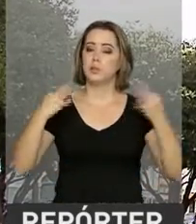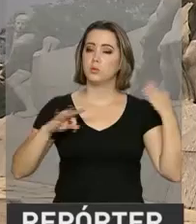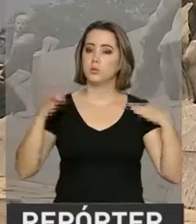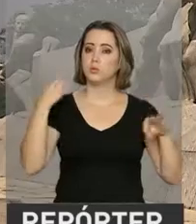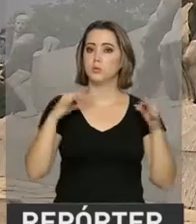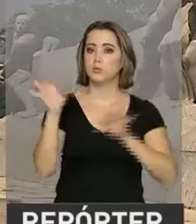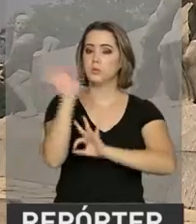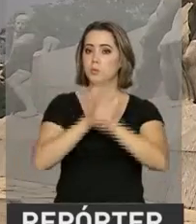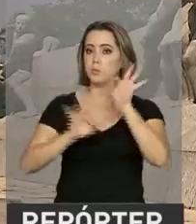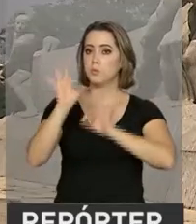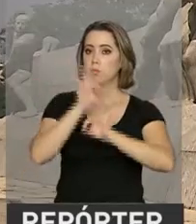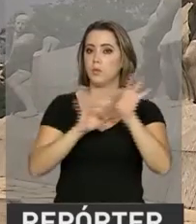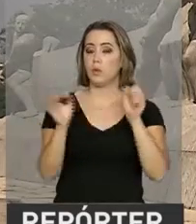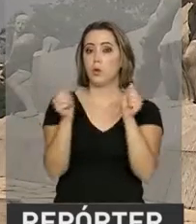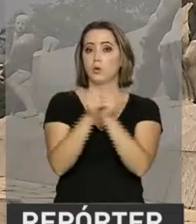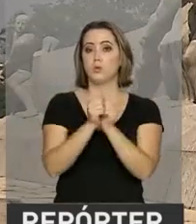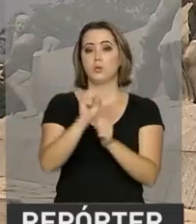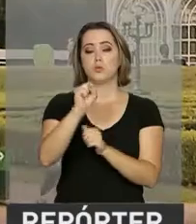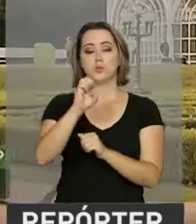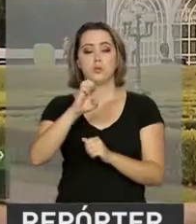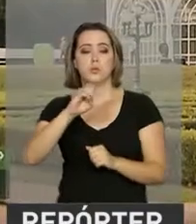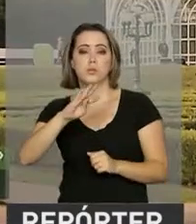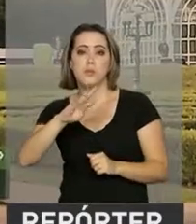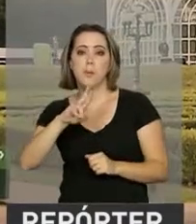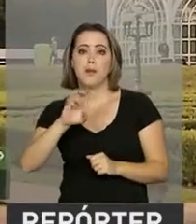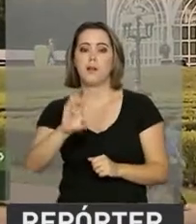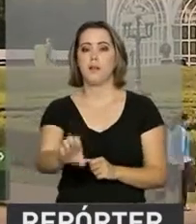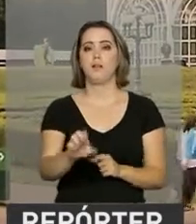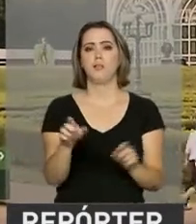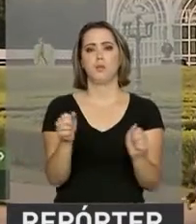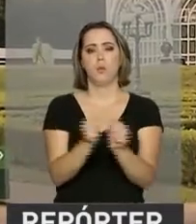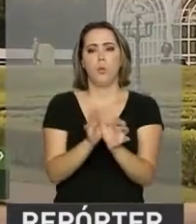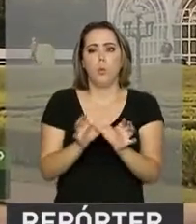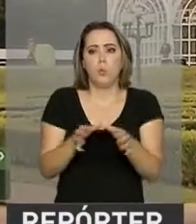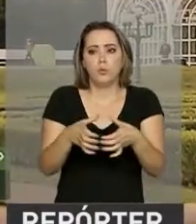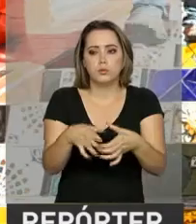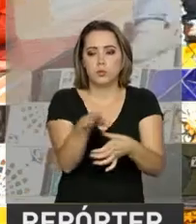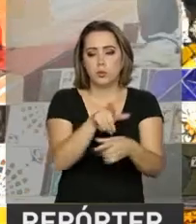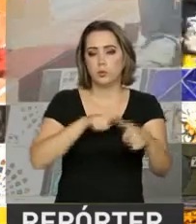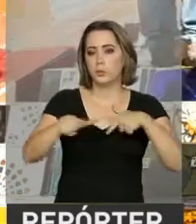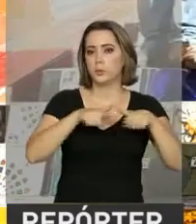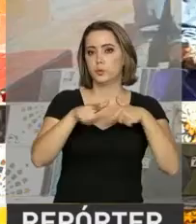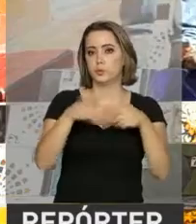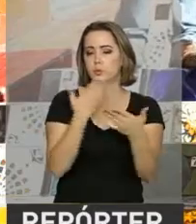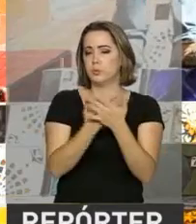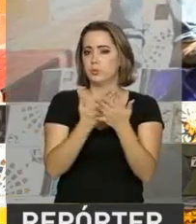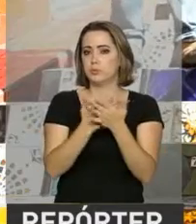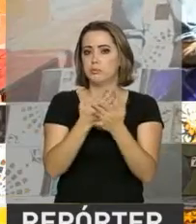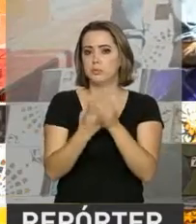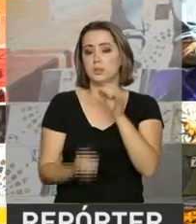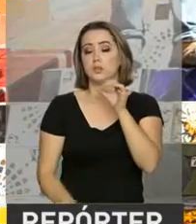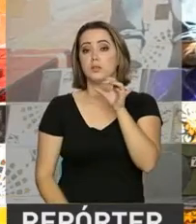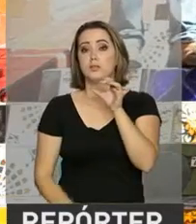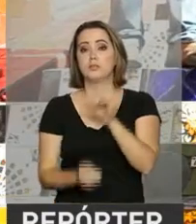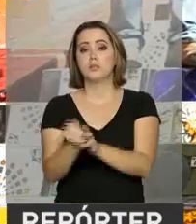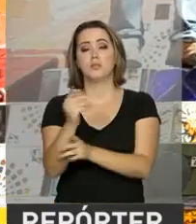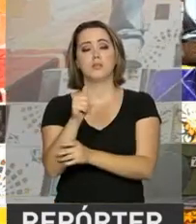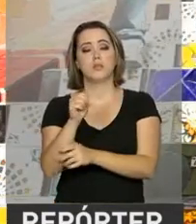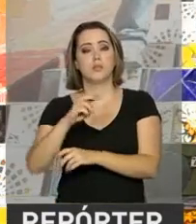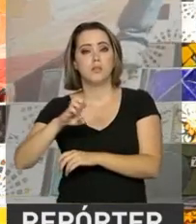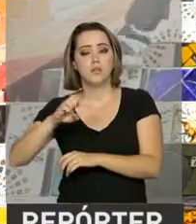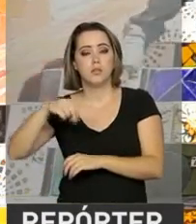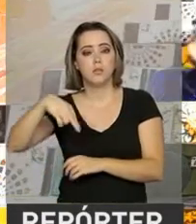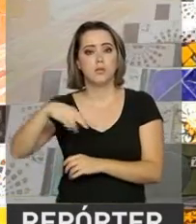o sebrae ea embratur deram início a um grupo de trabalho para estudar a criação de uma agência de promoção